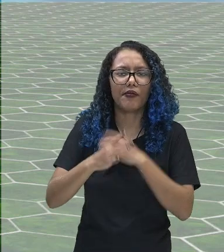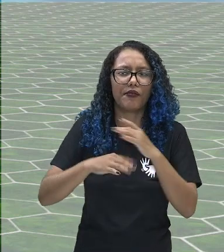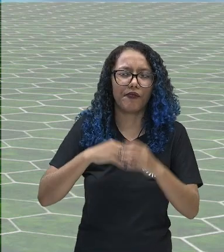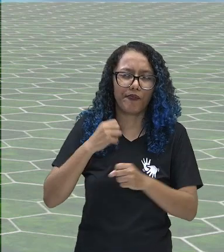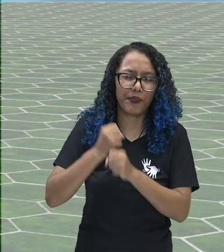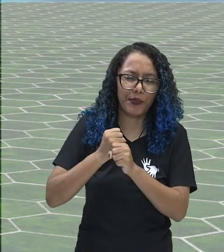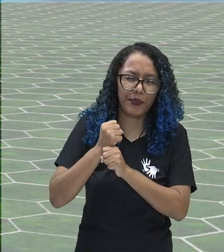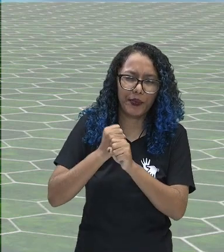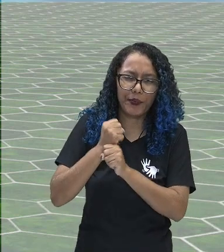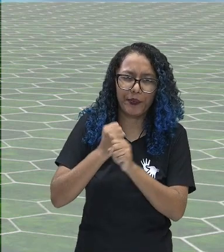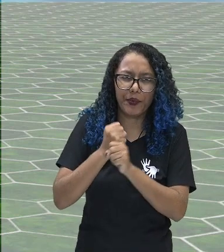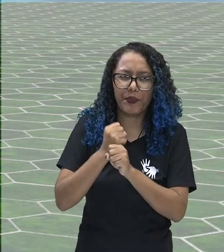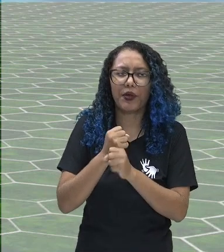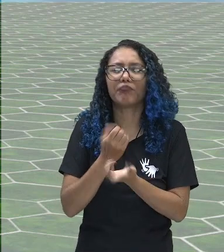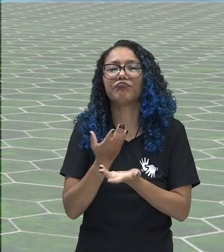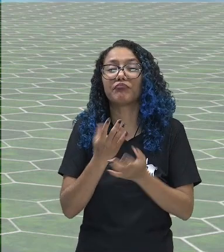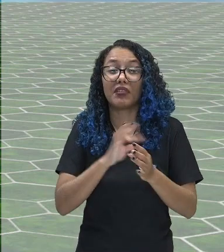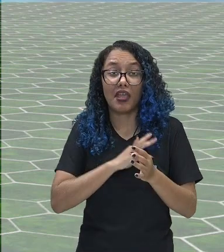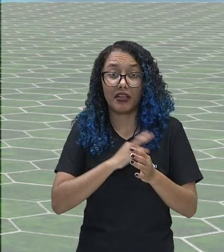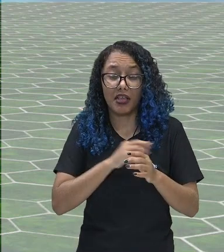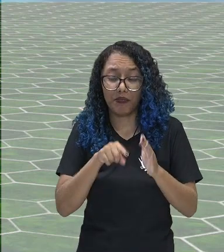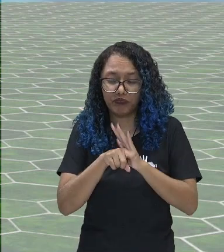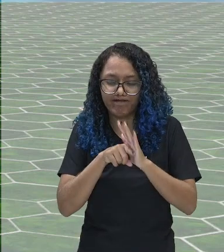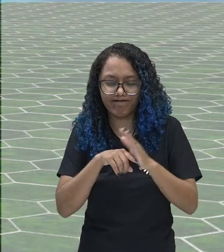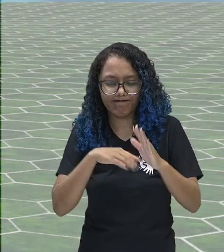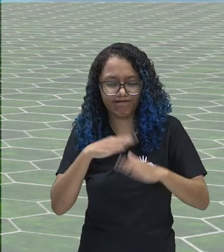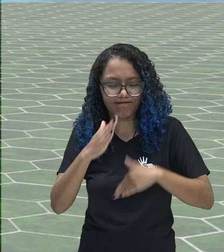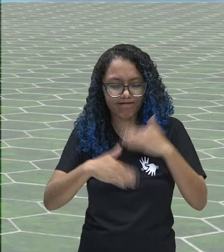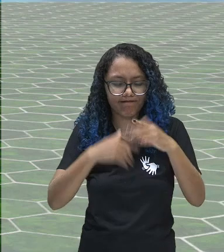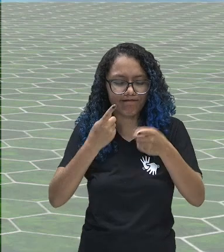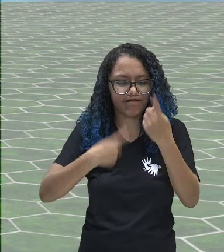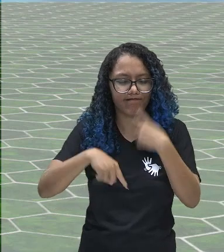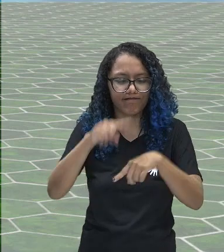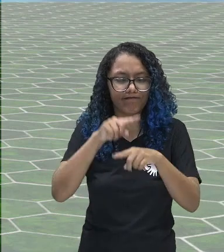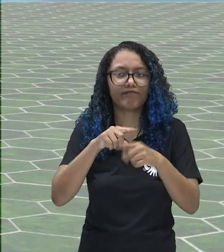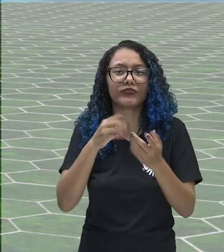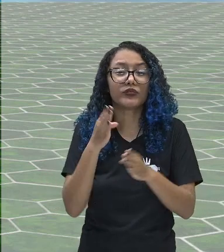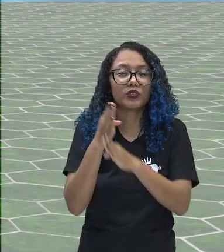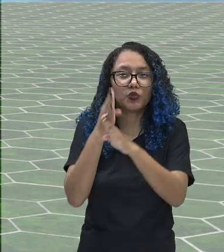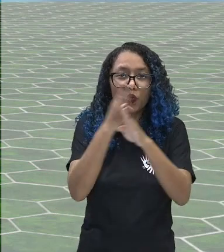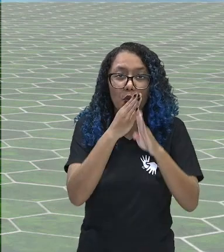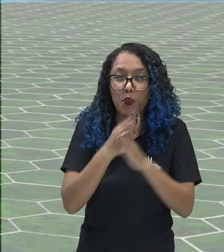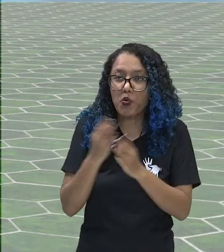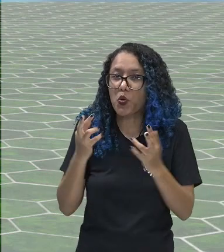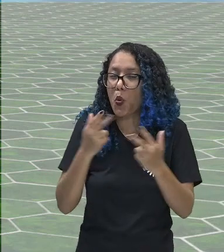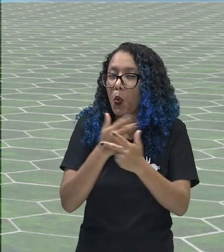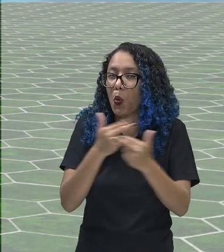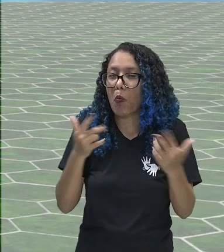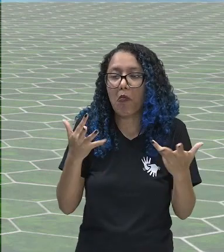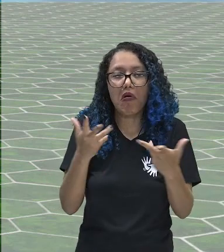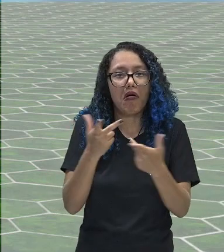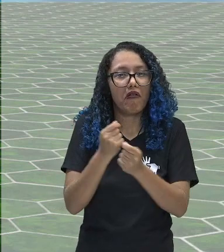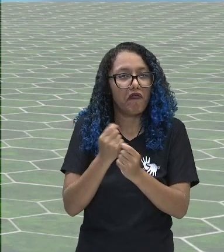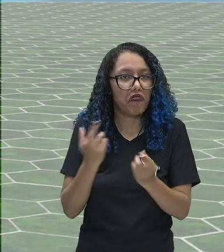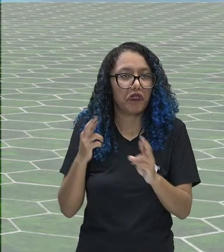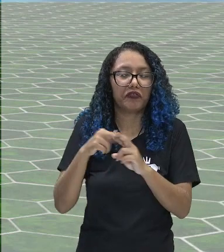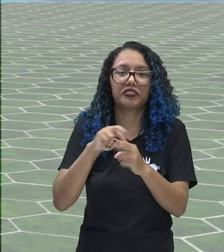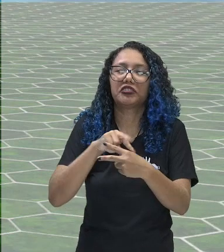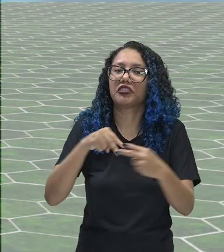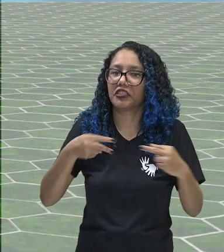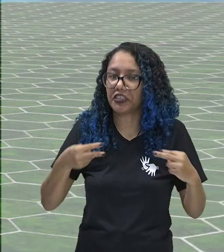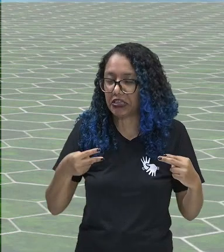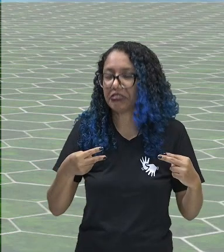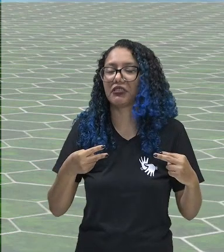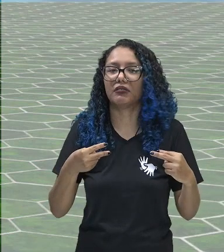nas técnicas de pesquisa e conseguiram fazer descobertas incríveis sobre a genética. E assim nós passamos